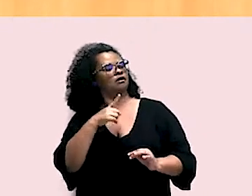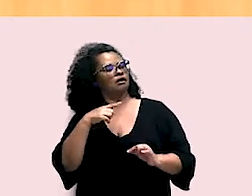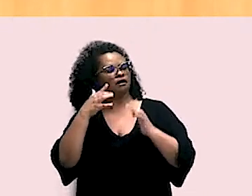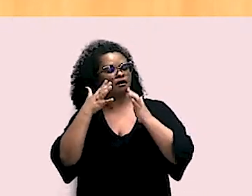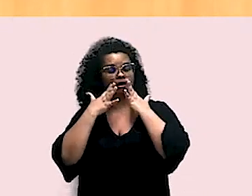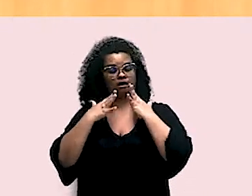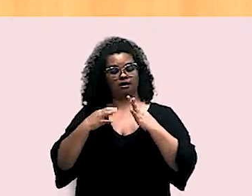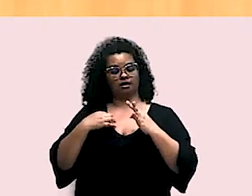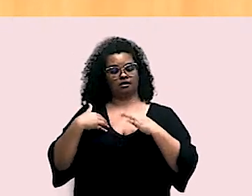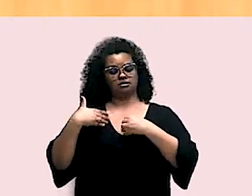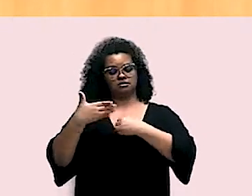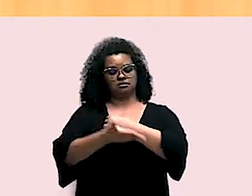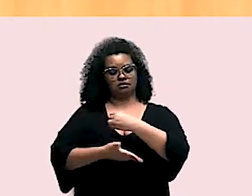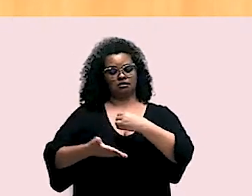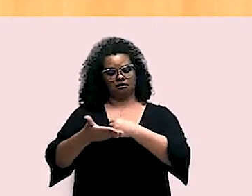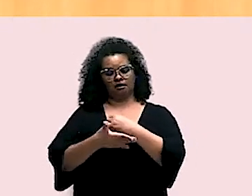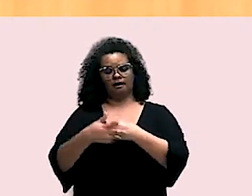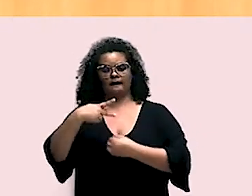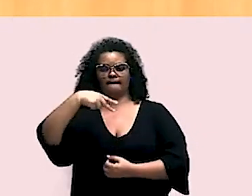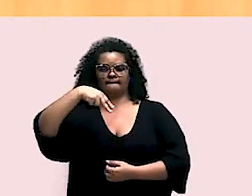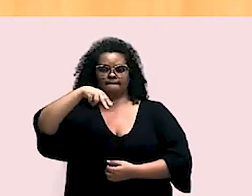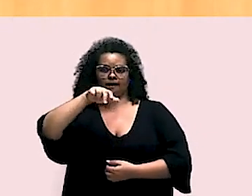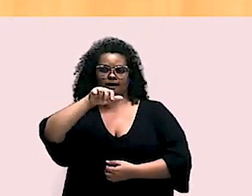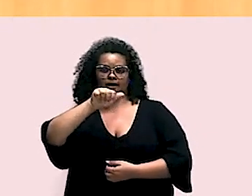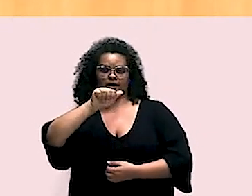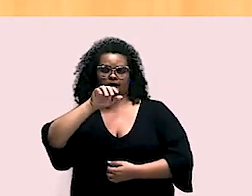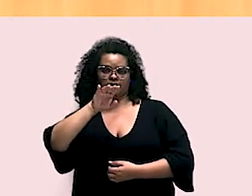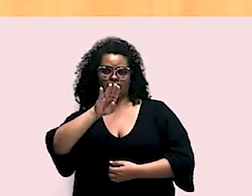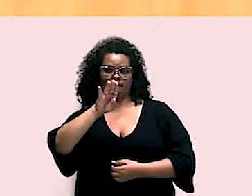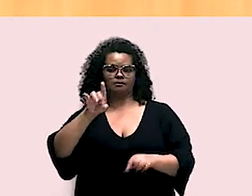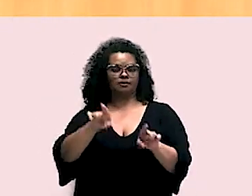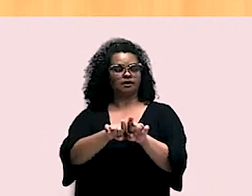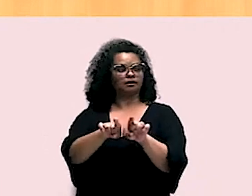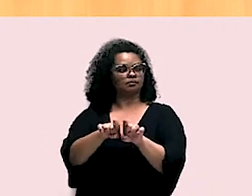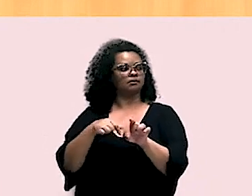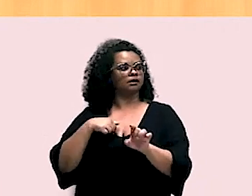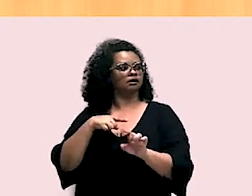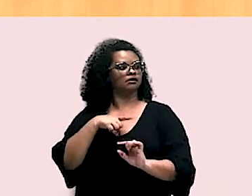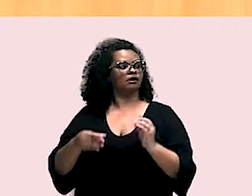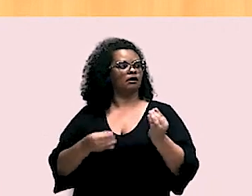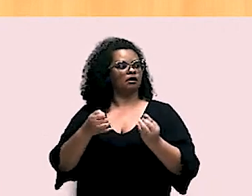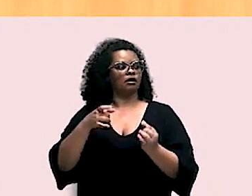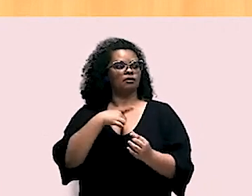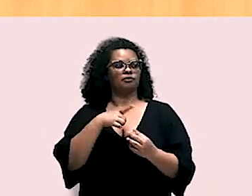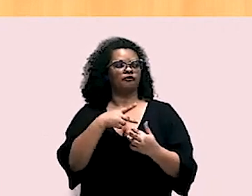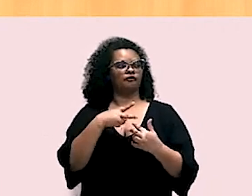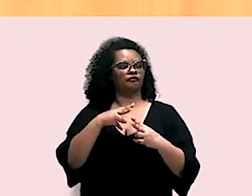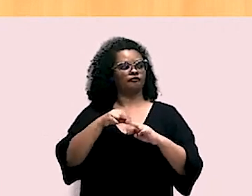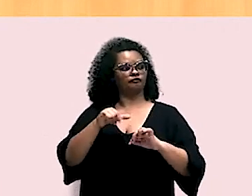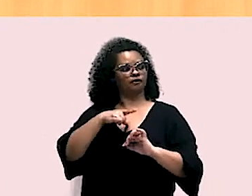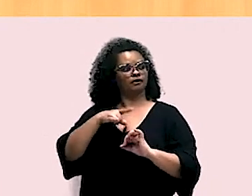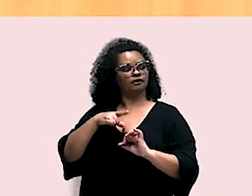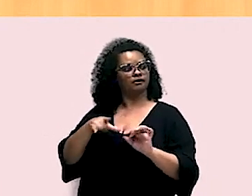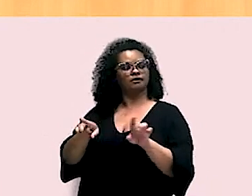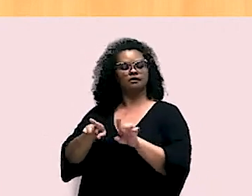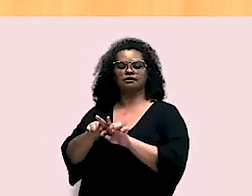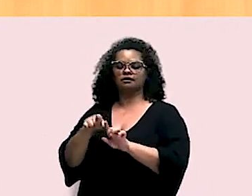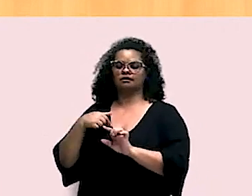Atenção Básica, a PENAB, os cadernos de atenção básica e os protocolos de atenção básica do Ministério da